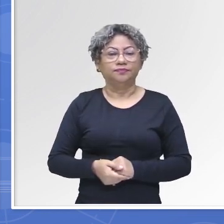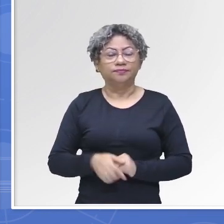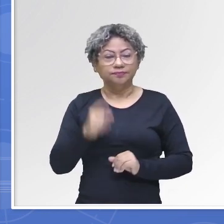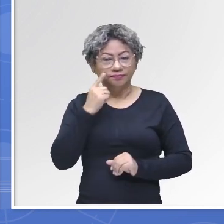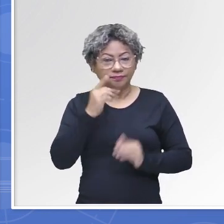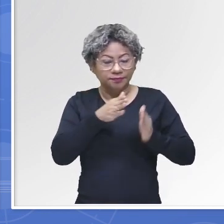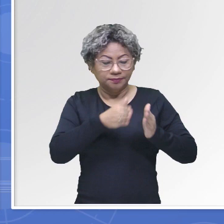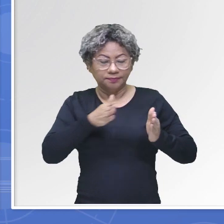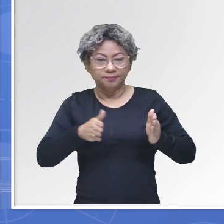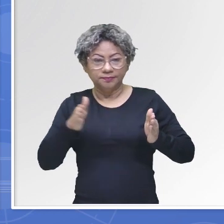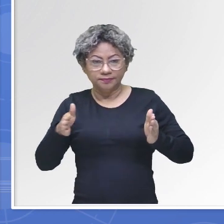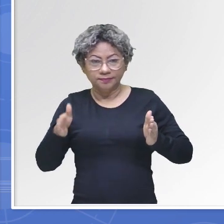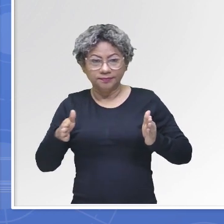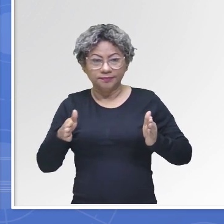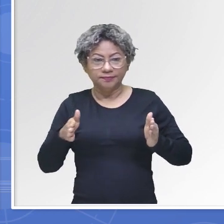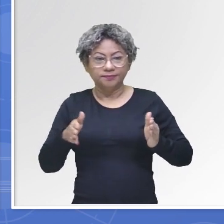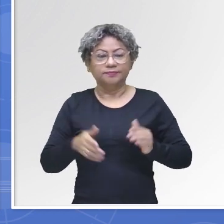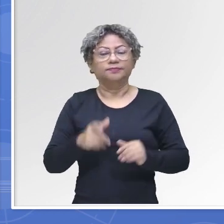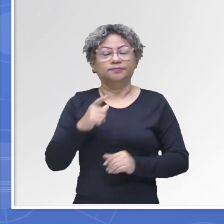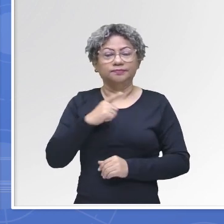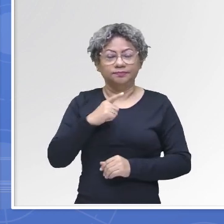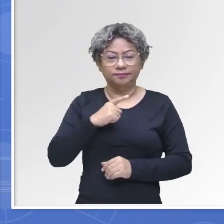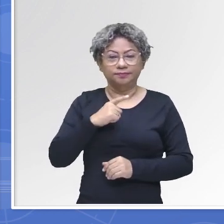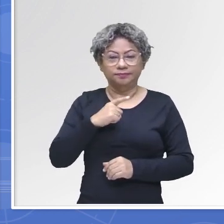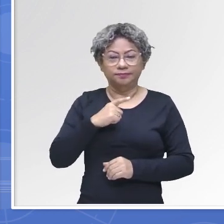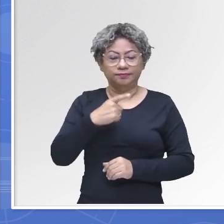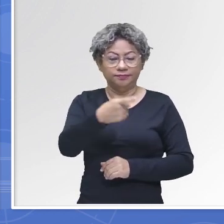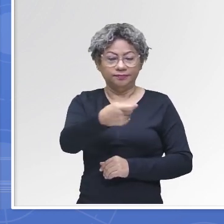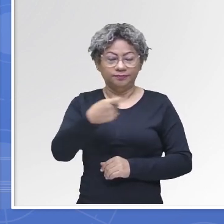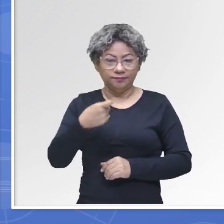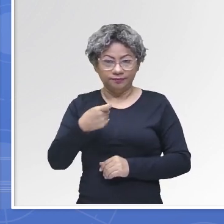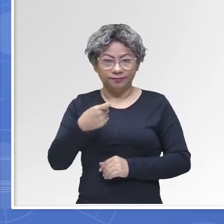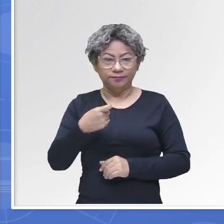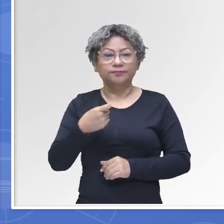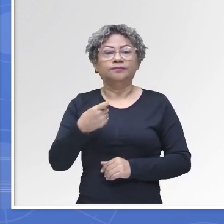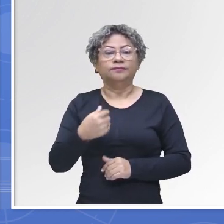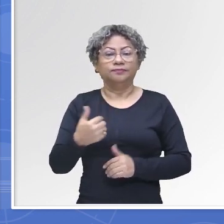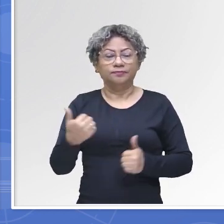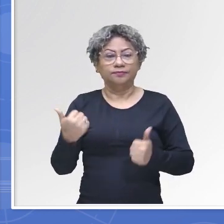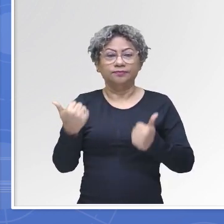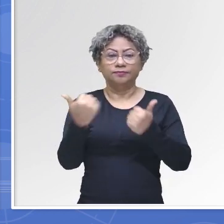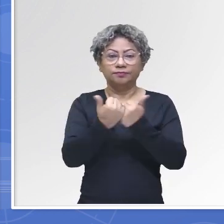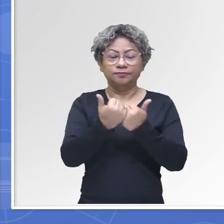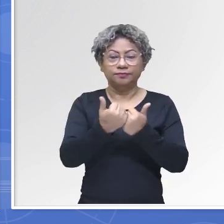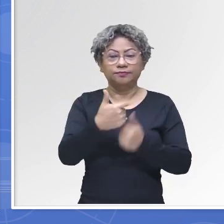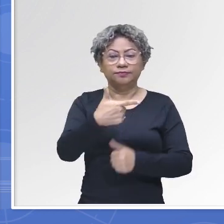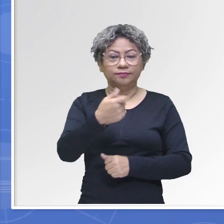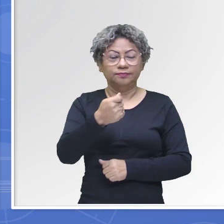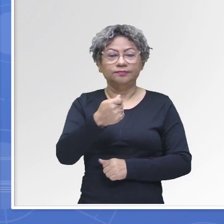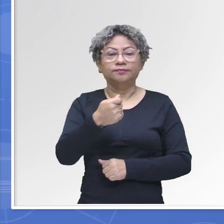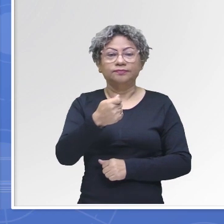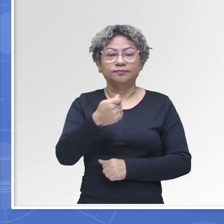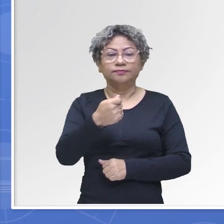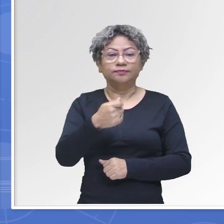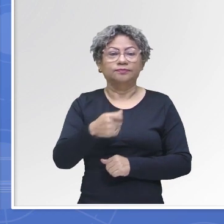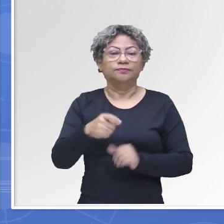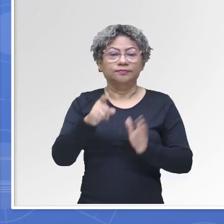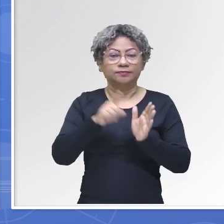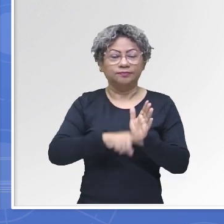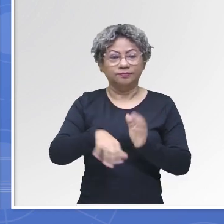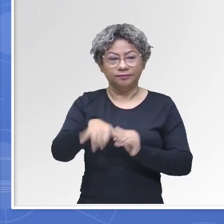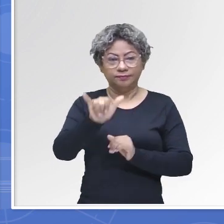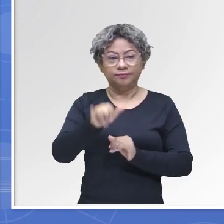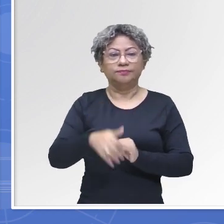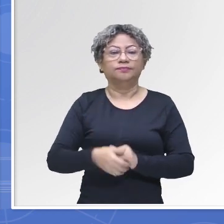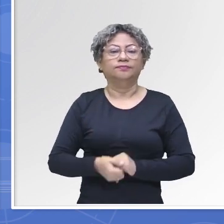Onde tinha o x, nós vamos colocar 20 menos y. Faz a multiplicação, 5 vezes 20